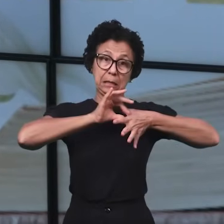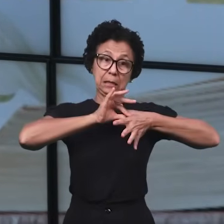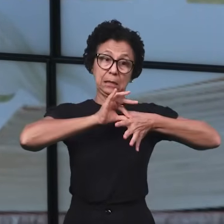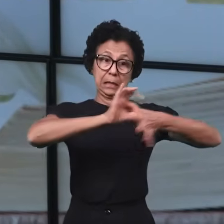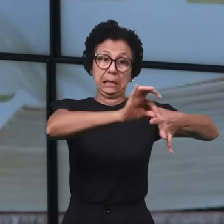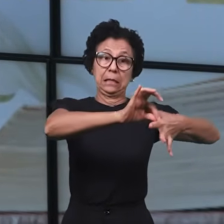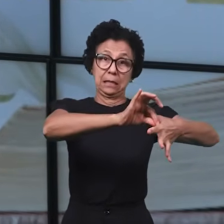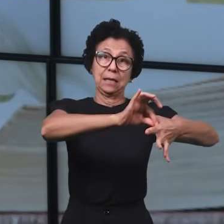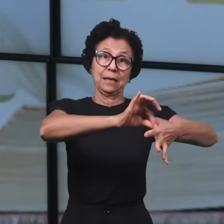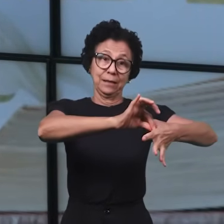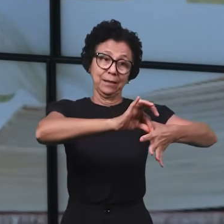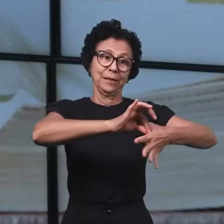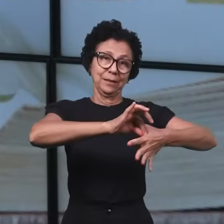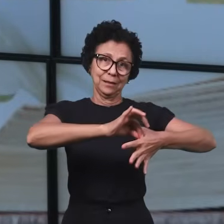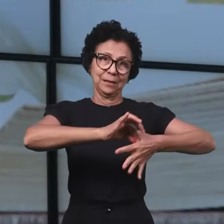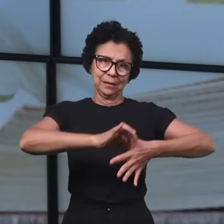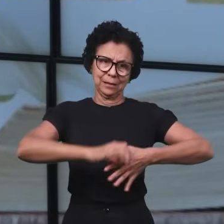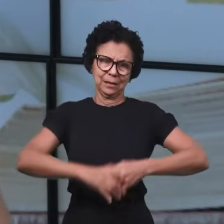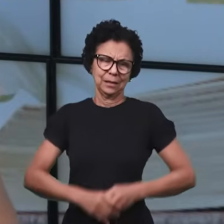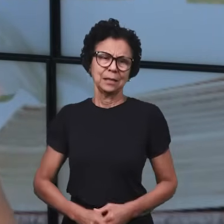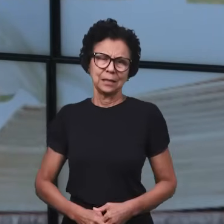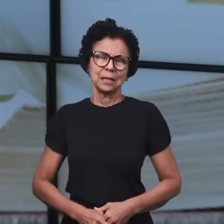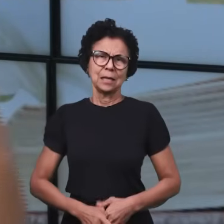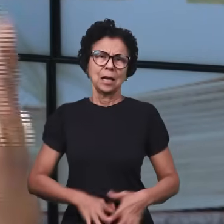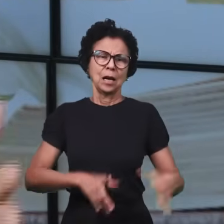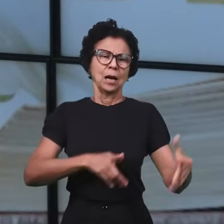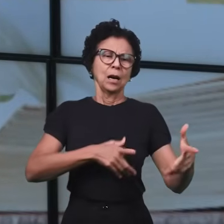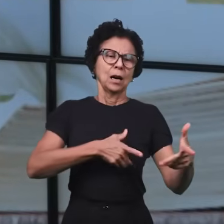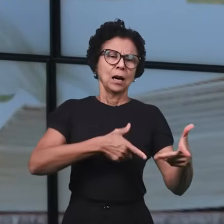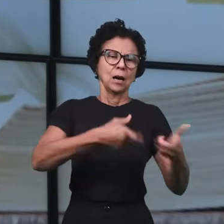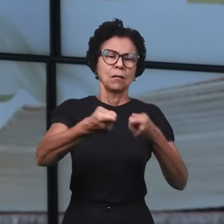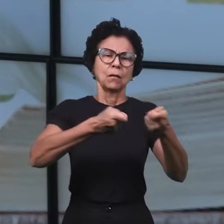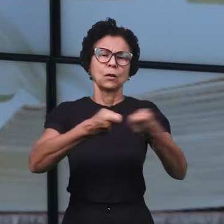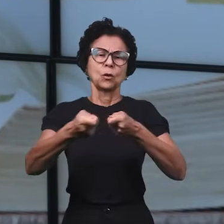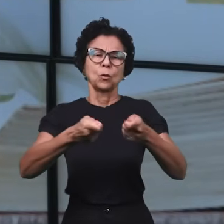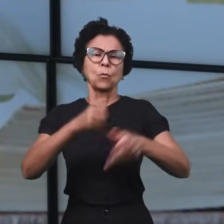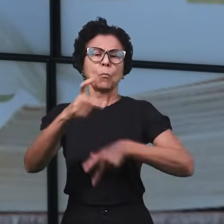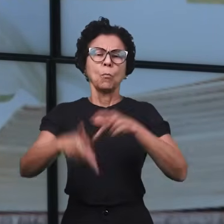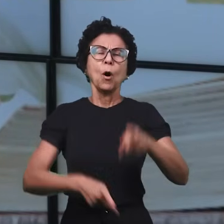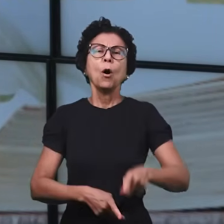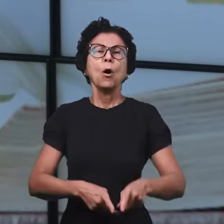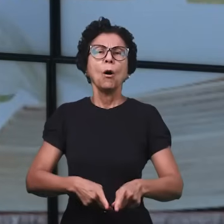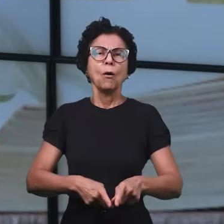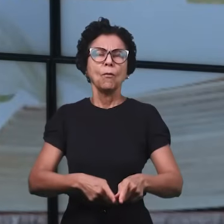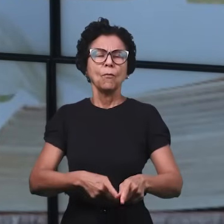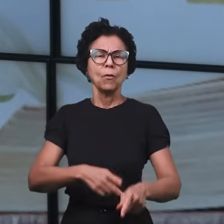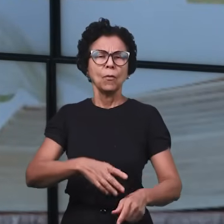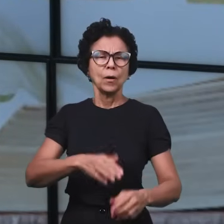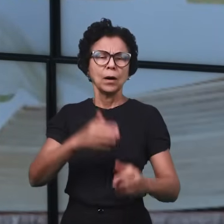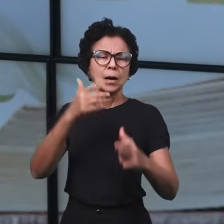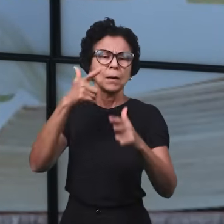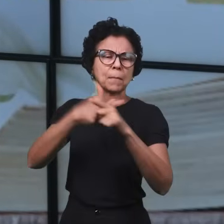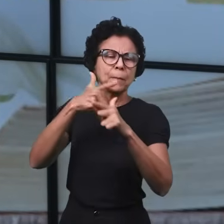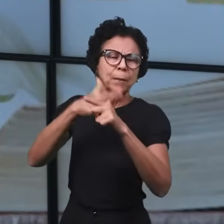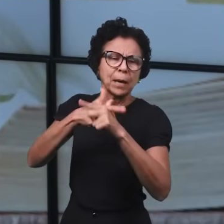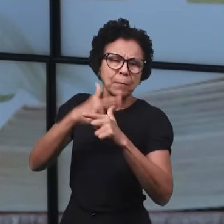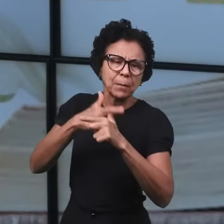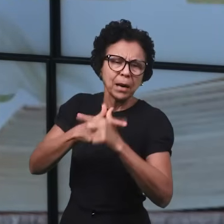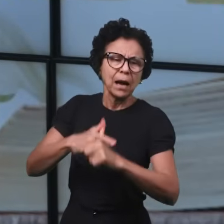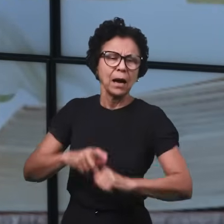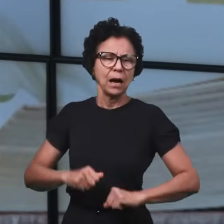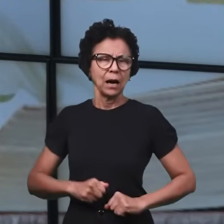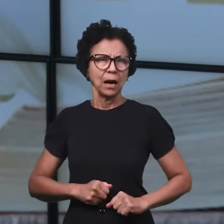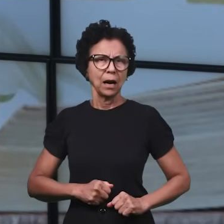um homem que esteve diante do povo, quando foi necessário, ele chamou atenção, quando